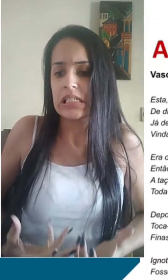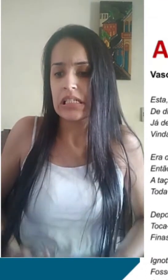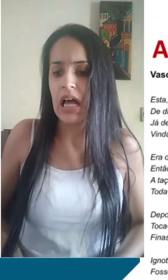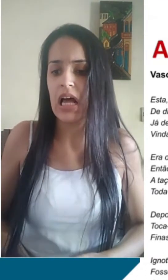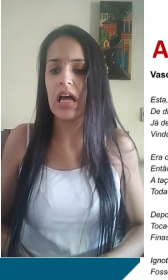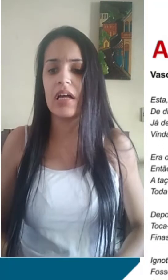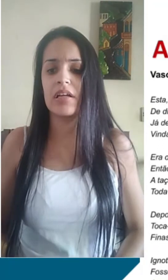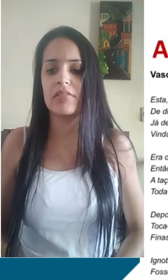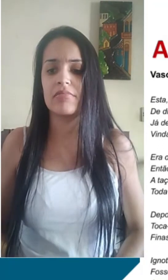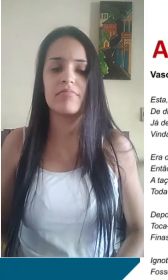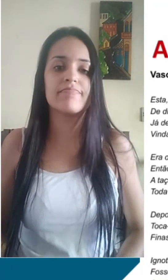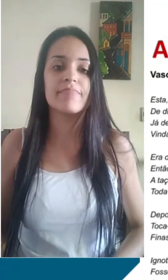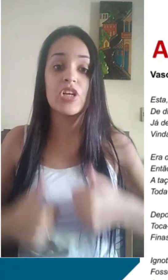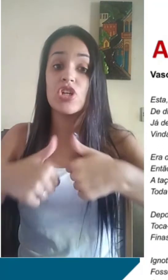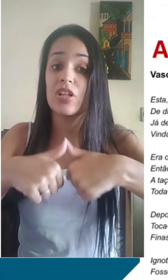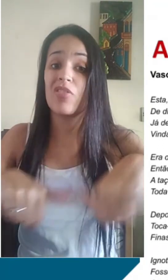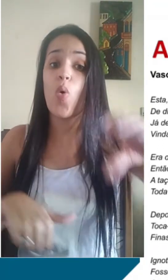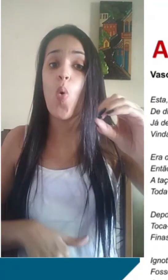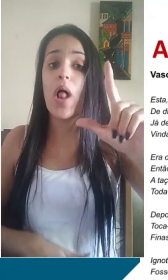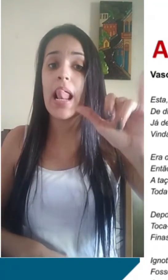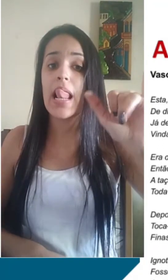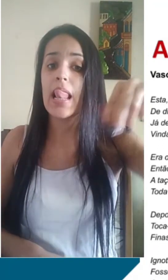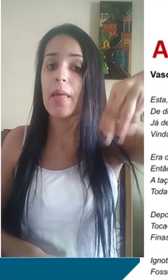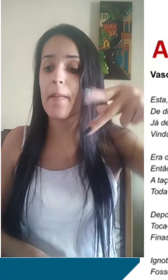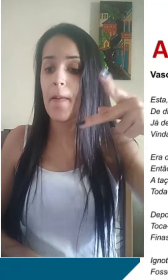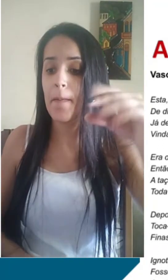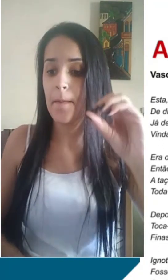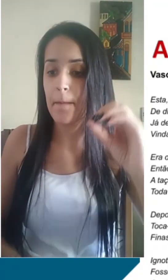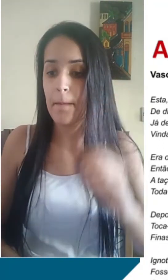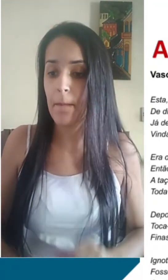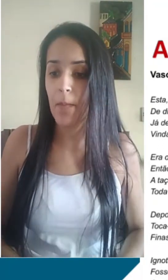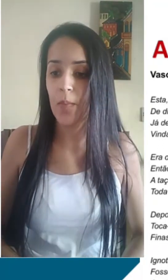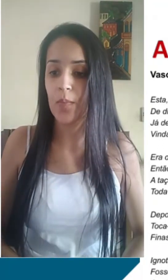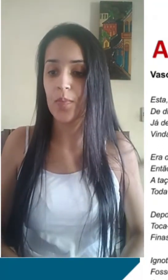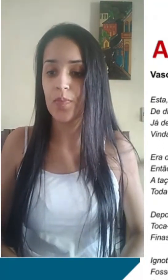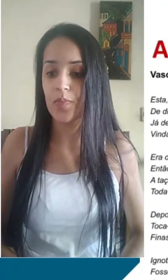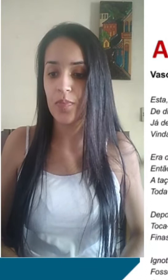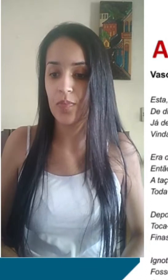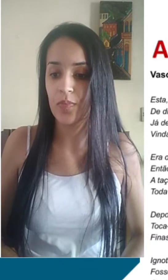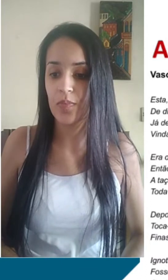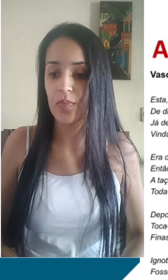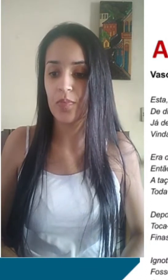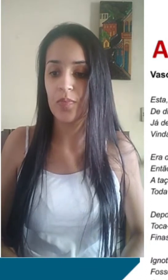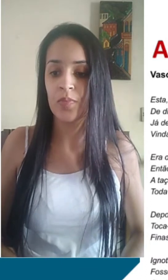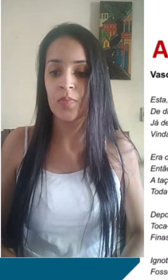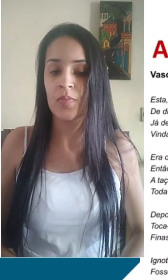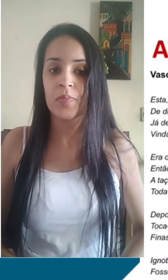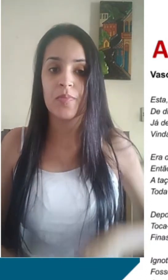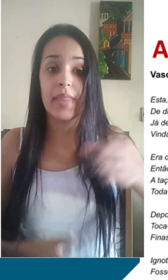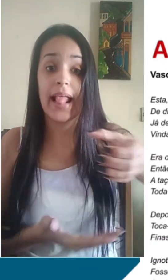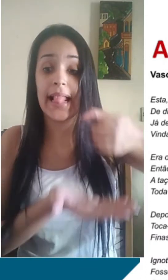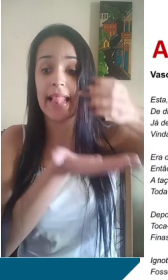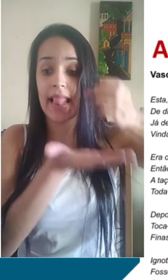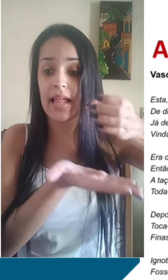que a suspendia então, e ora repleta, ora esvazada, a taça amiga aos